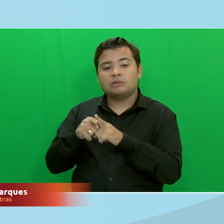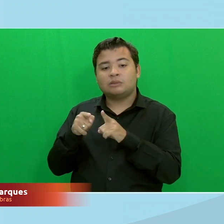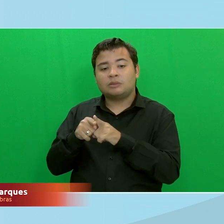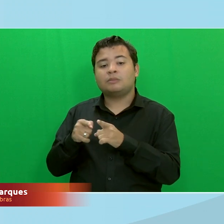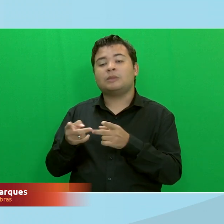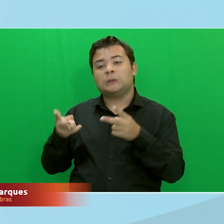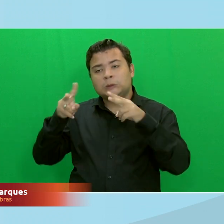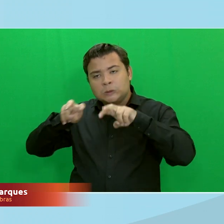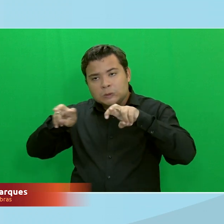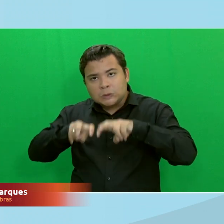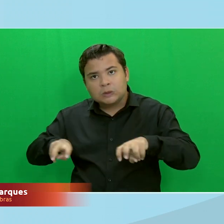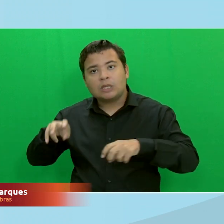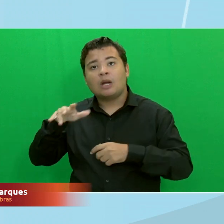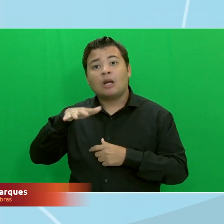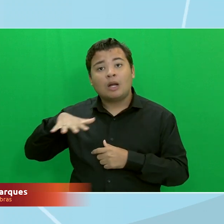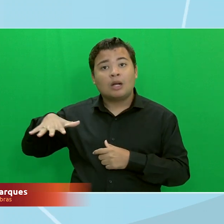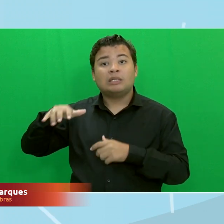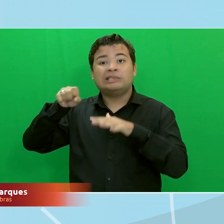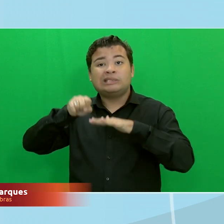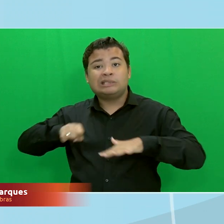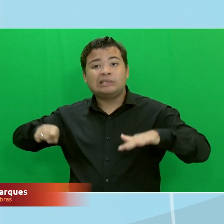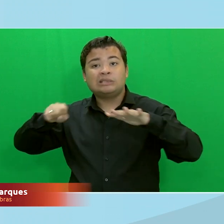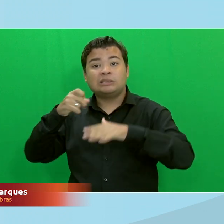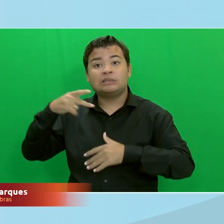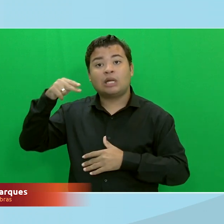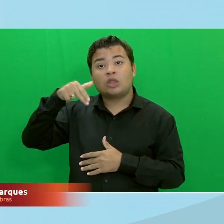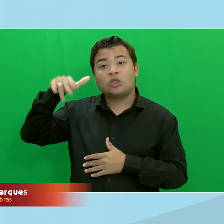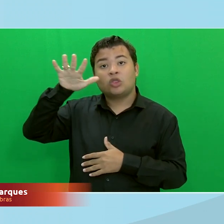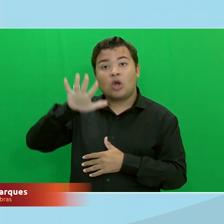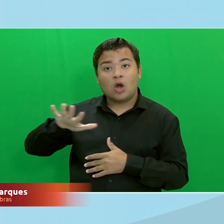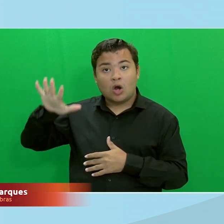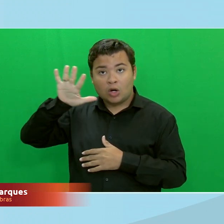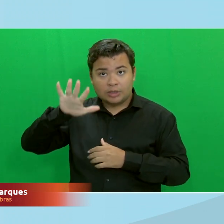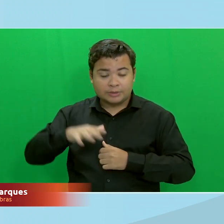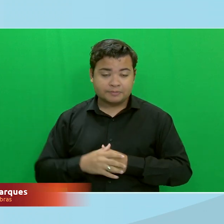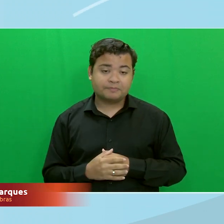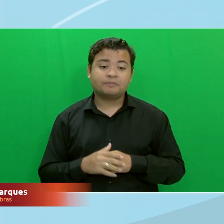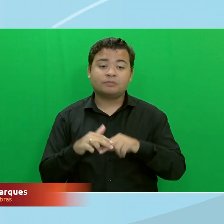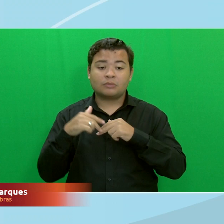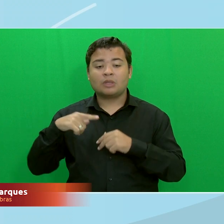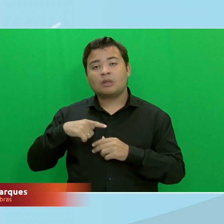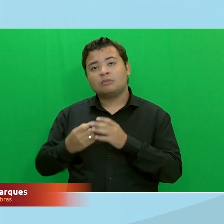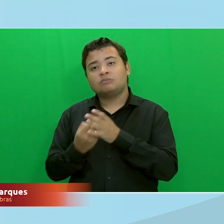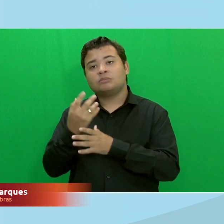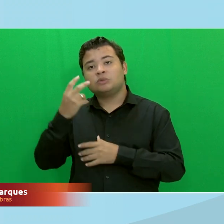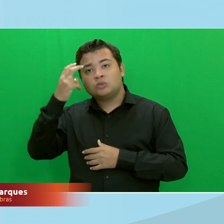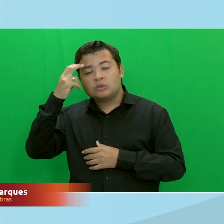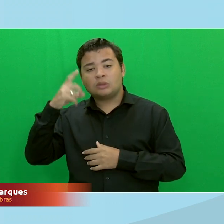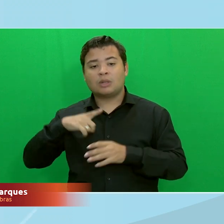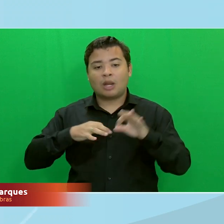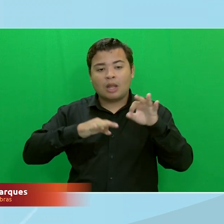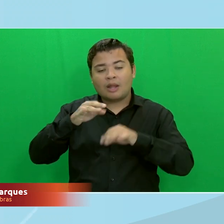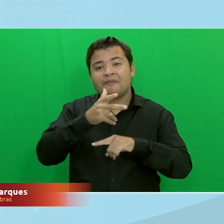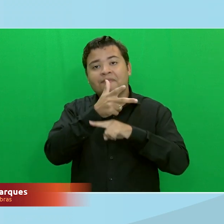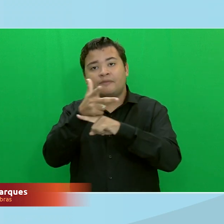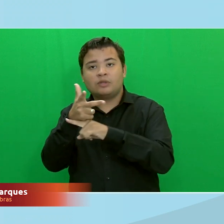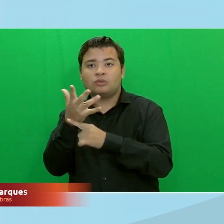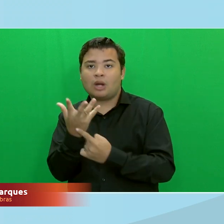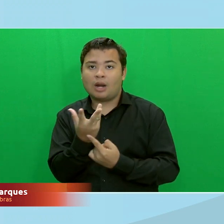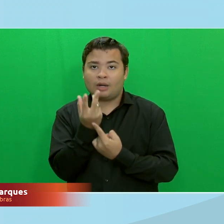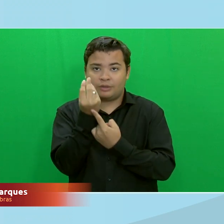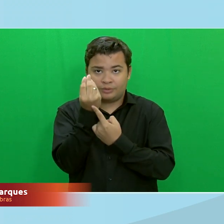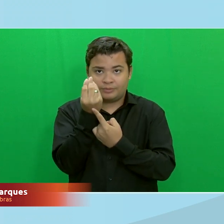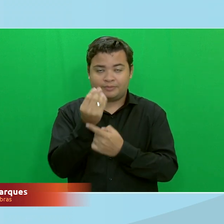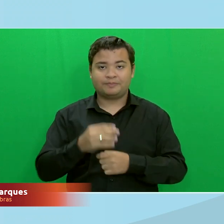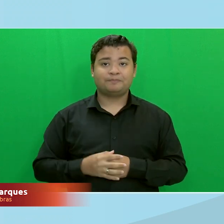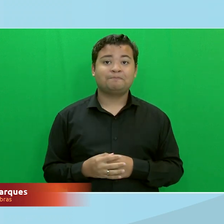do sertão nordestino. E essa imersão deu origem a pinturas, instalação e videoarte. E